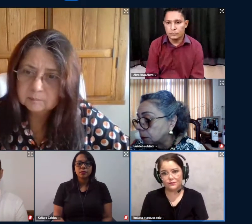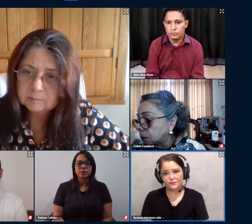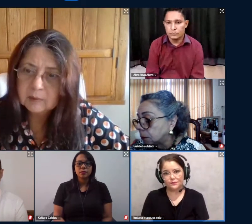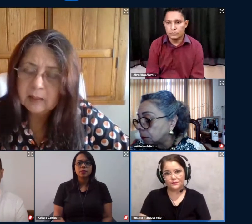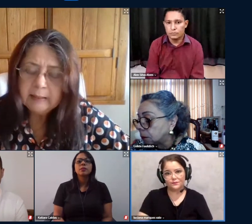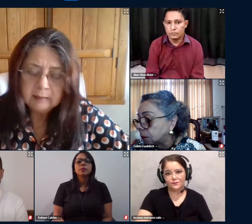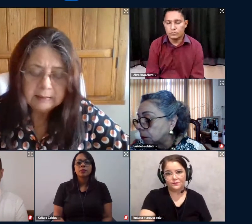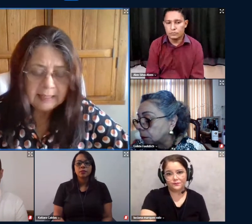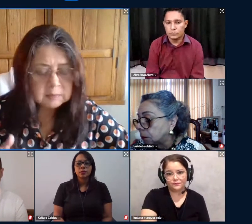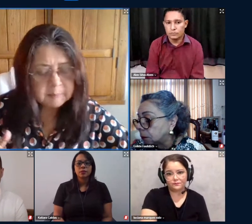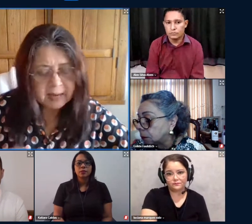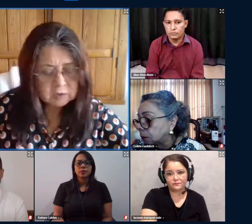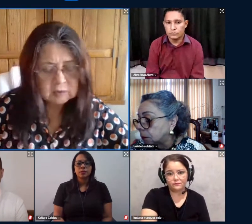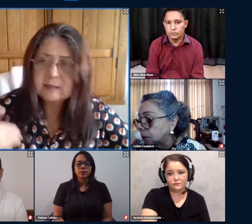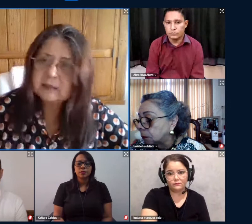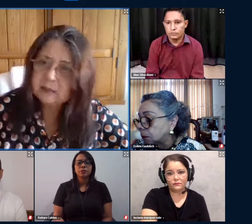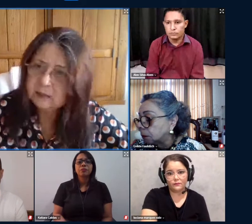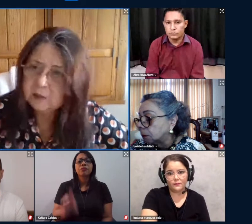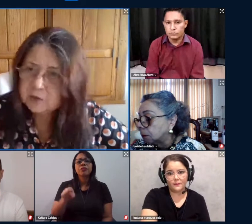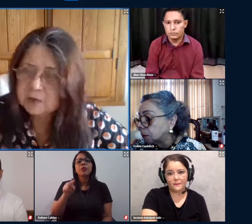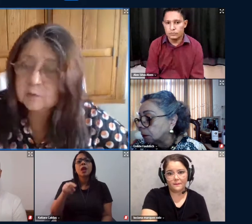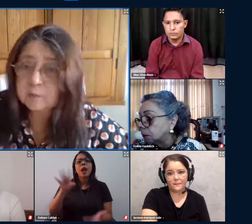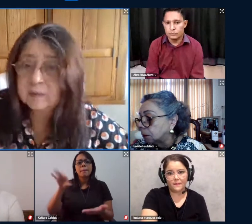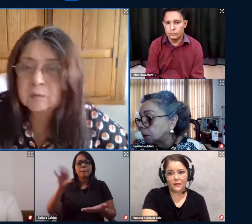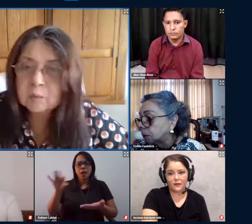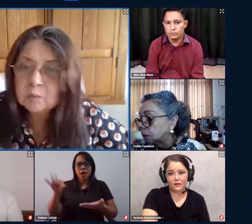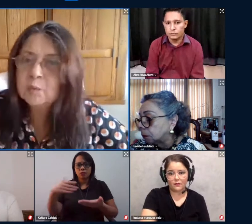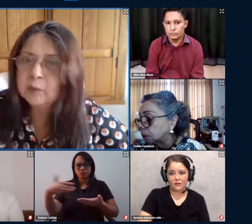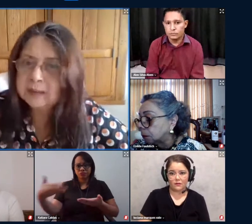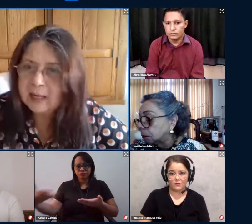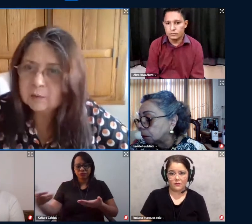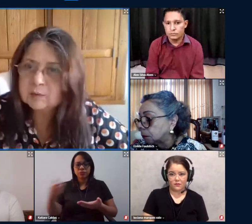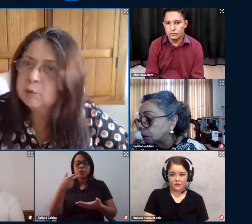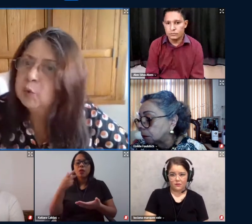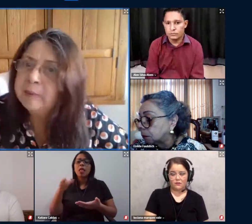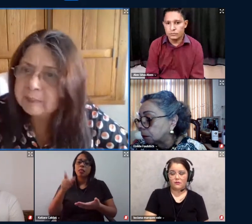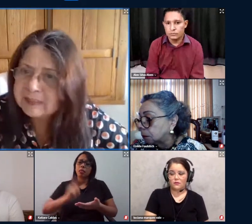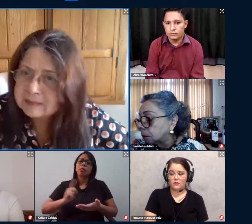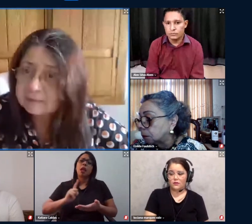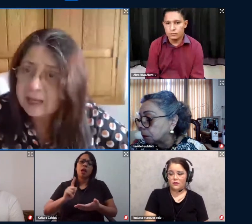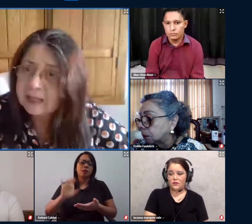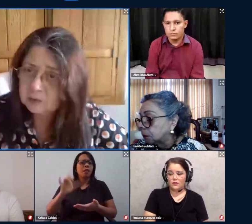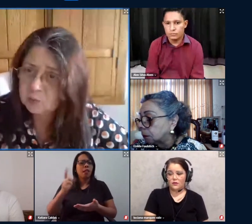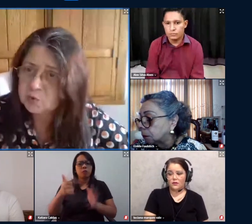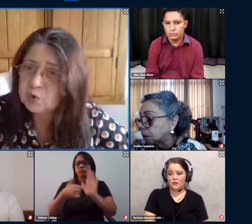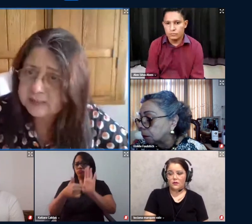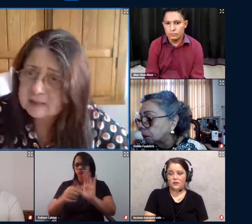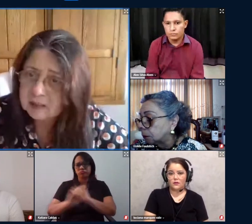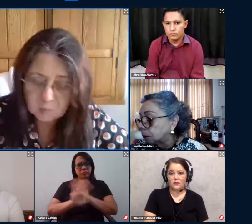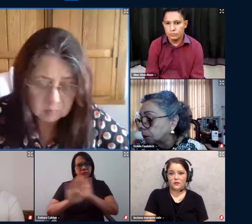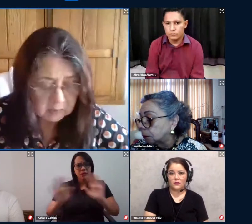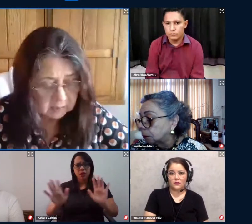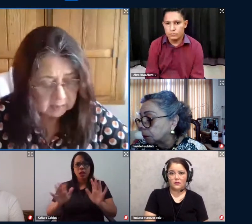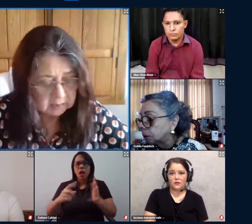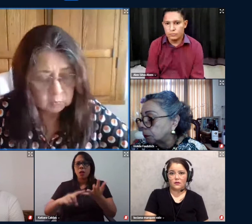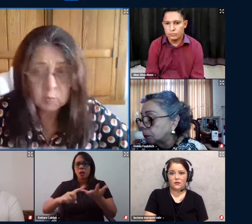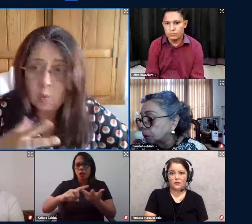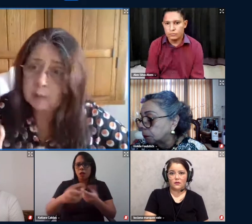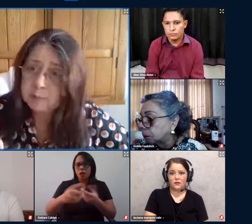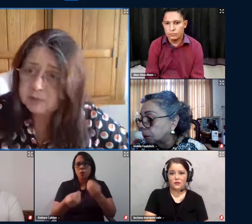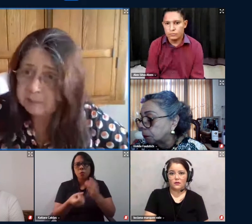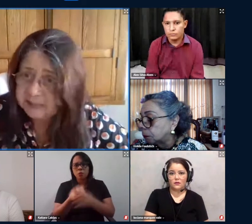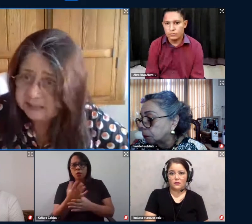produzido. Nas páginas seguintes, tu tem todo um cuidado, está muito bem apresentada a constituição